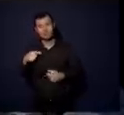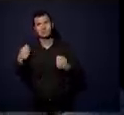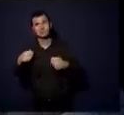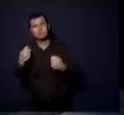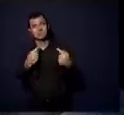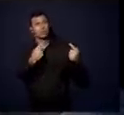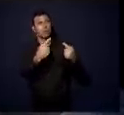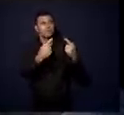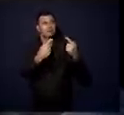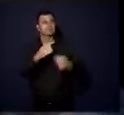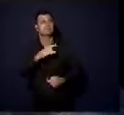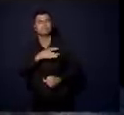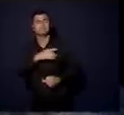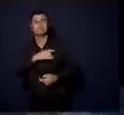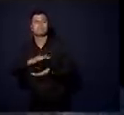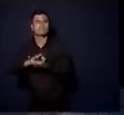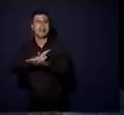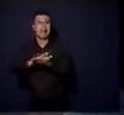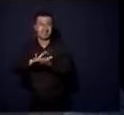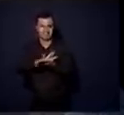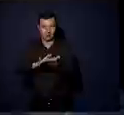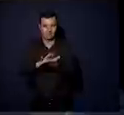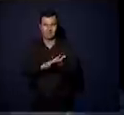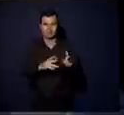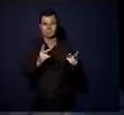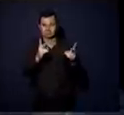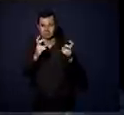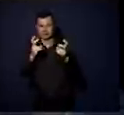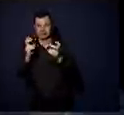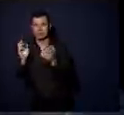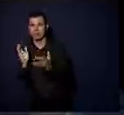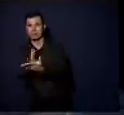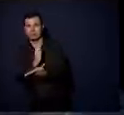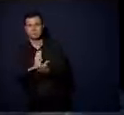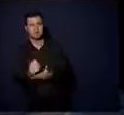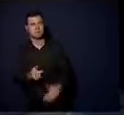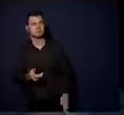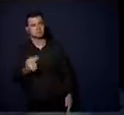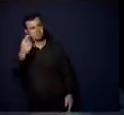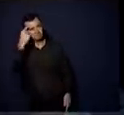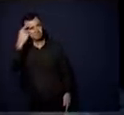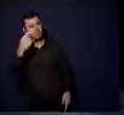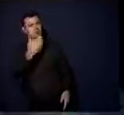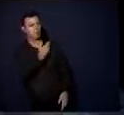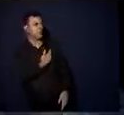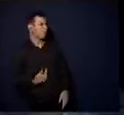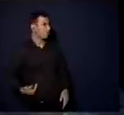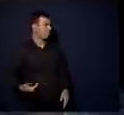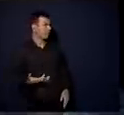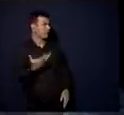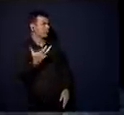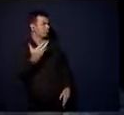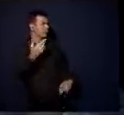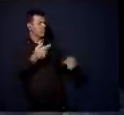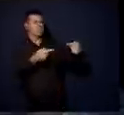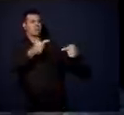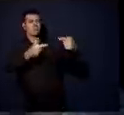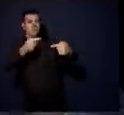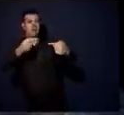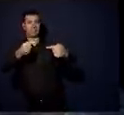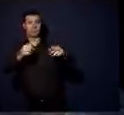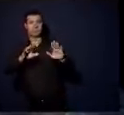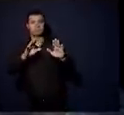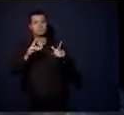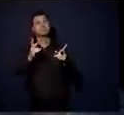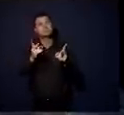o debate sem medo às vezes eu acho eu vejo uma reação às vezes muito dura sobre alguns debates que o governo coloca na mesa mas o que a gente tem visto